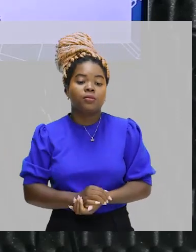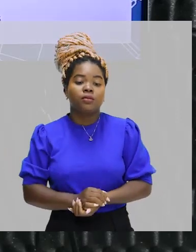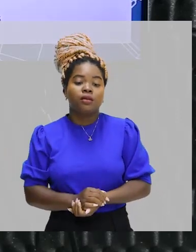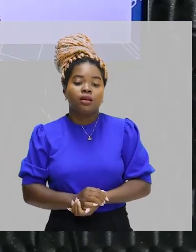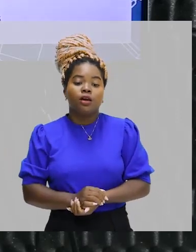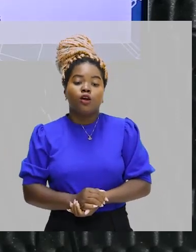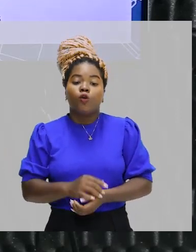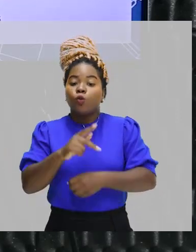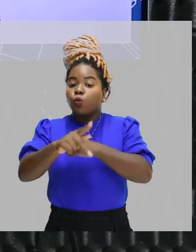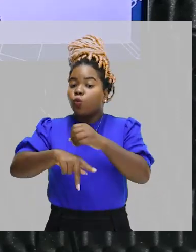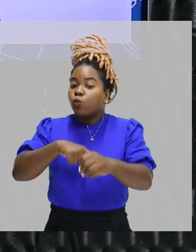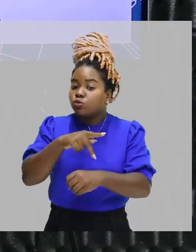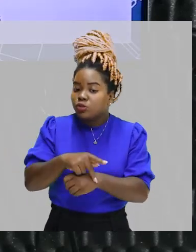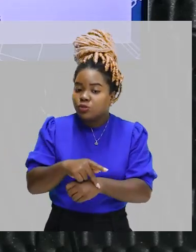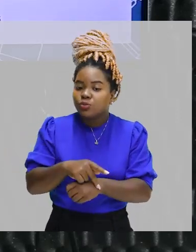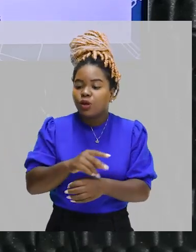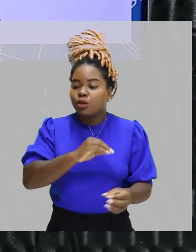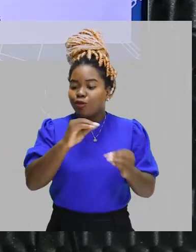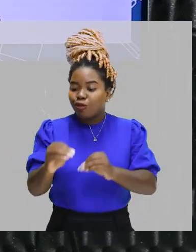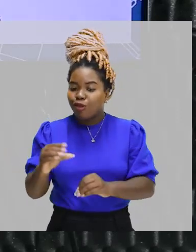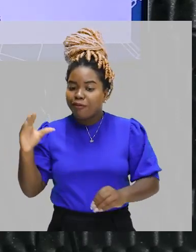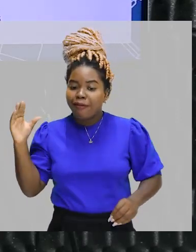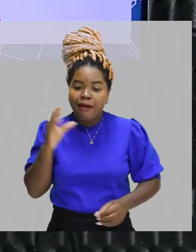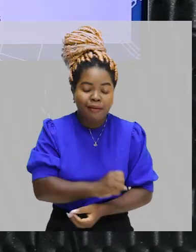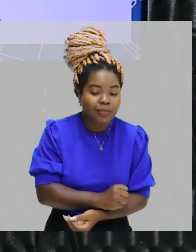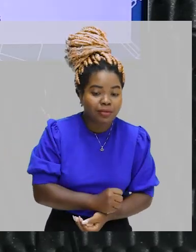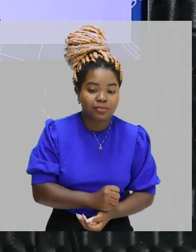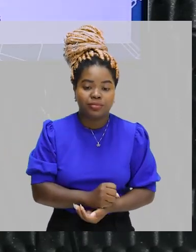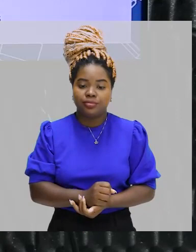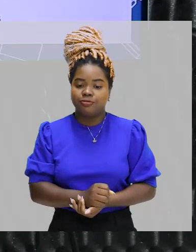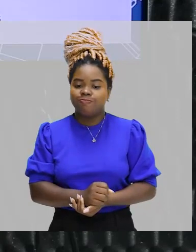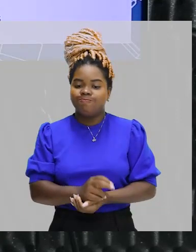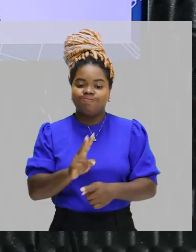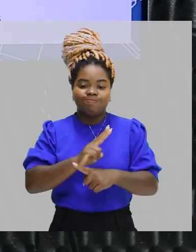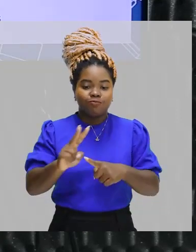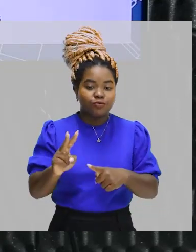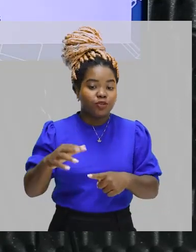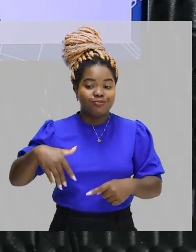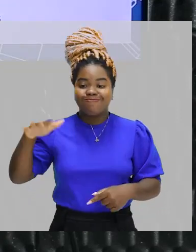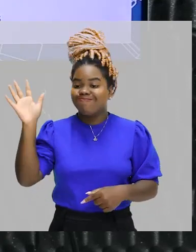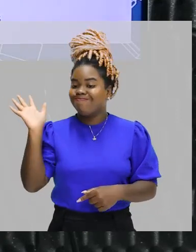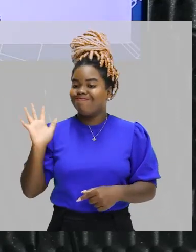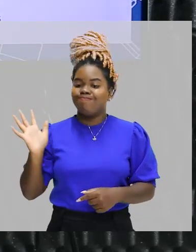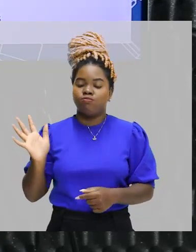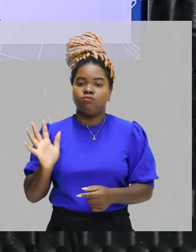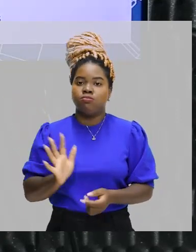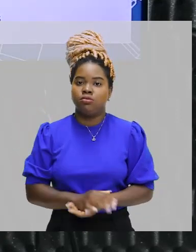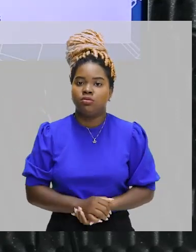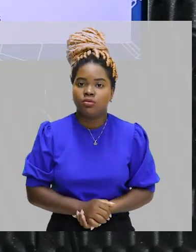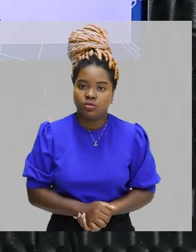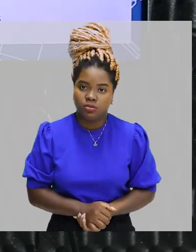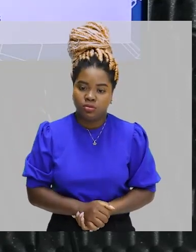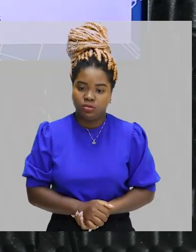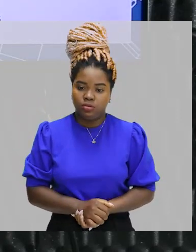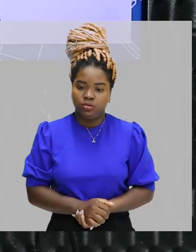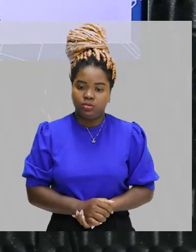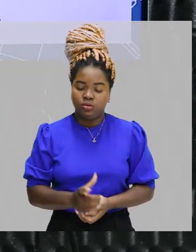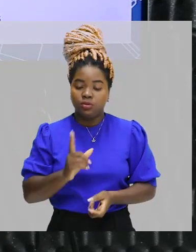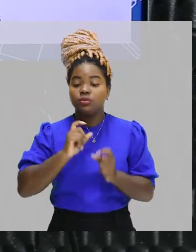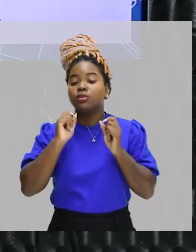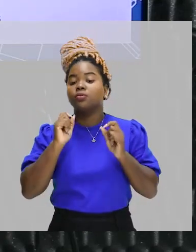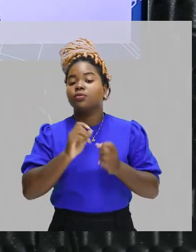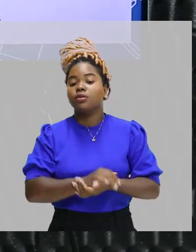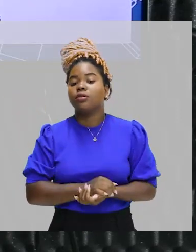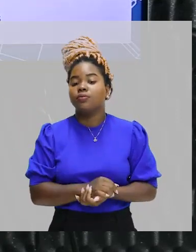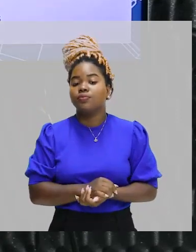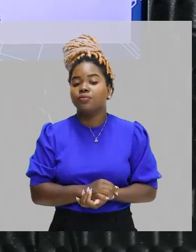já entram lá acelerados, tá ok? Eles já entram lá acelerados. Então existe o seguinte: a